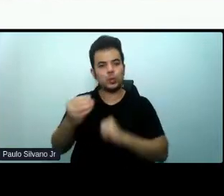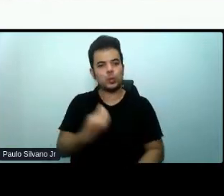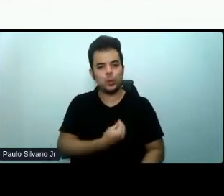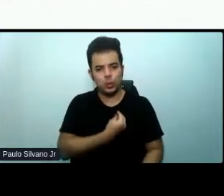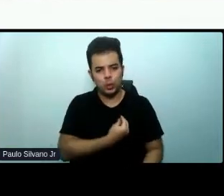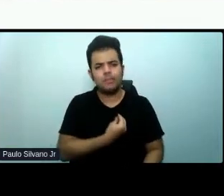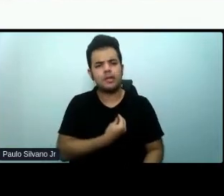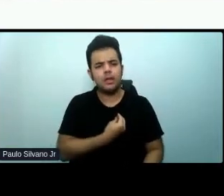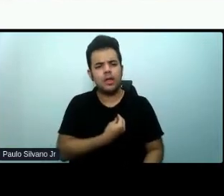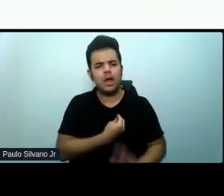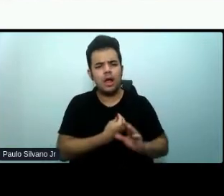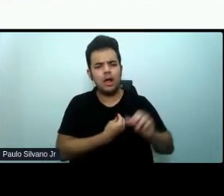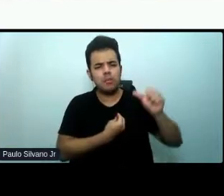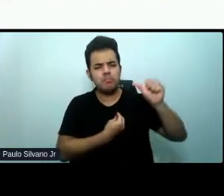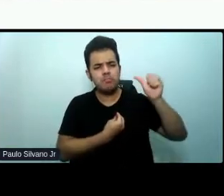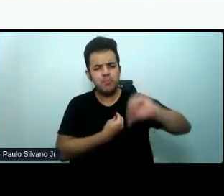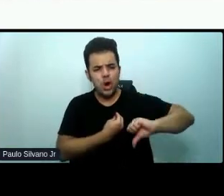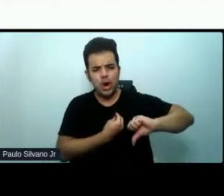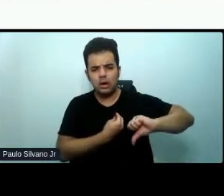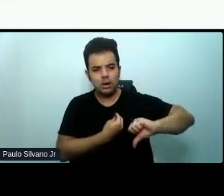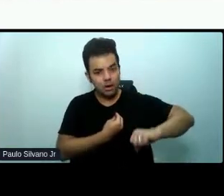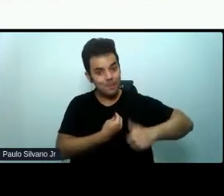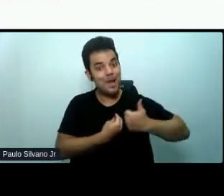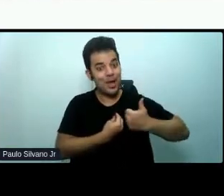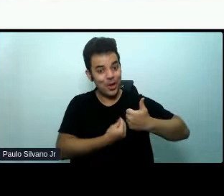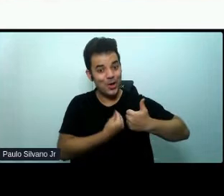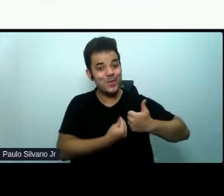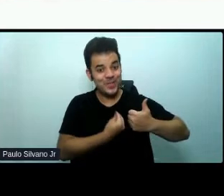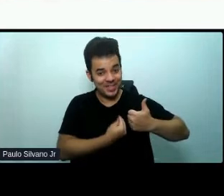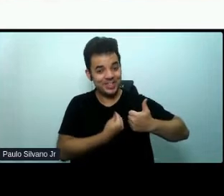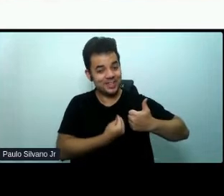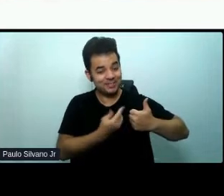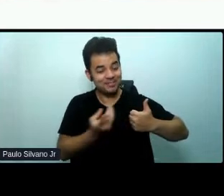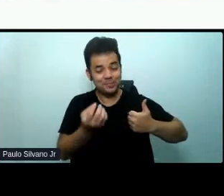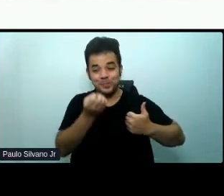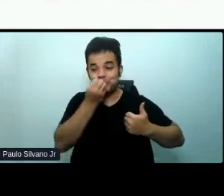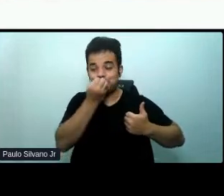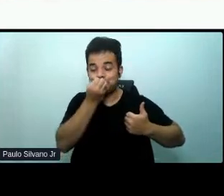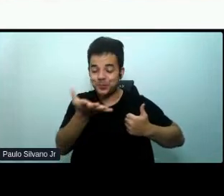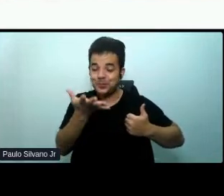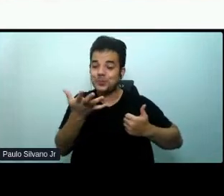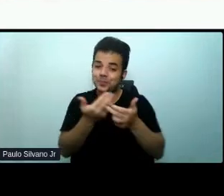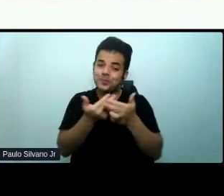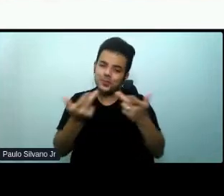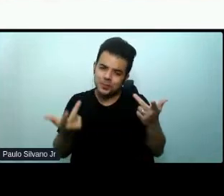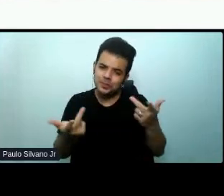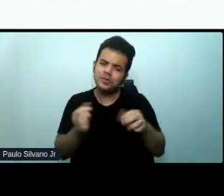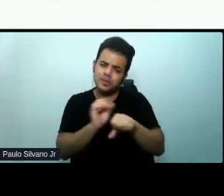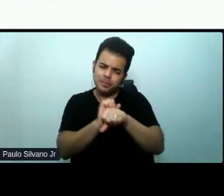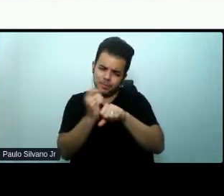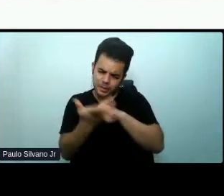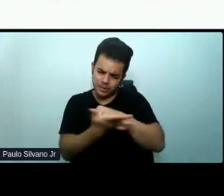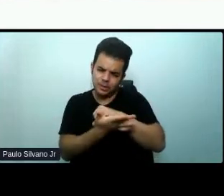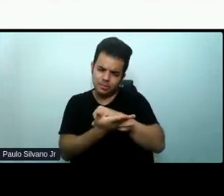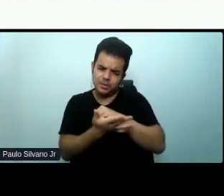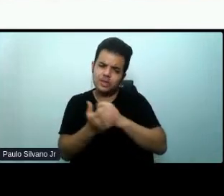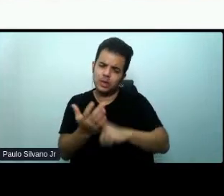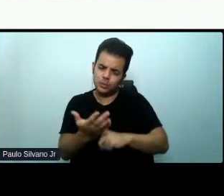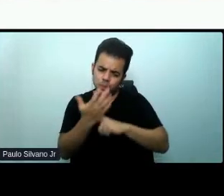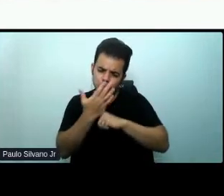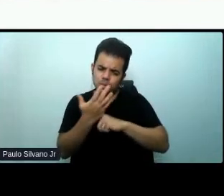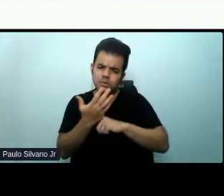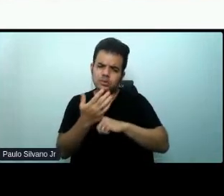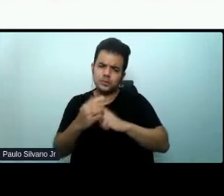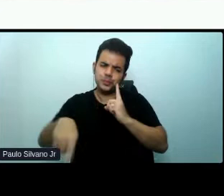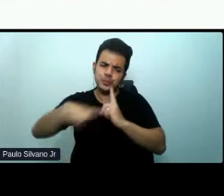Então, muitas coisas boas, eu acredito que a pandemia vai trazer para nós.